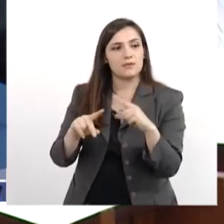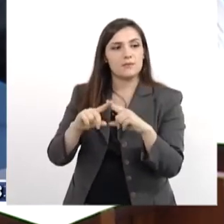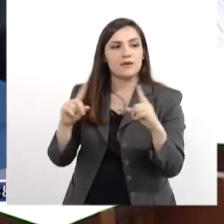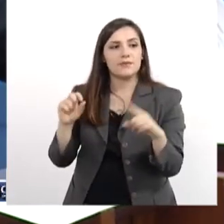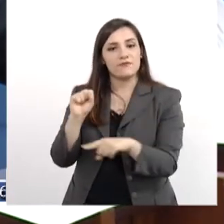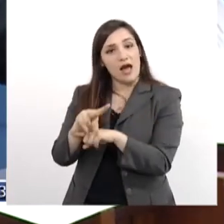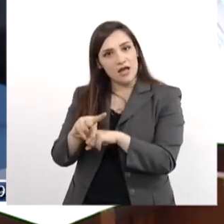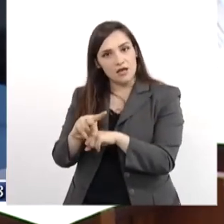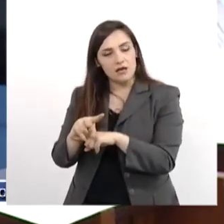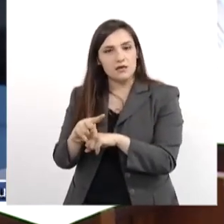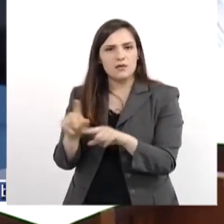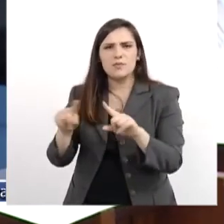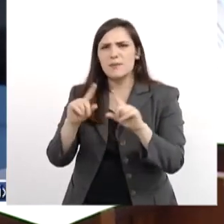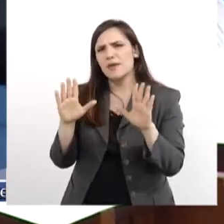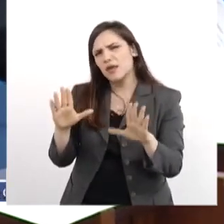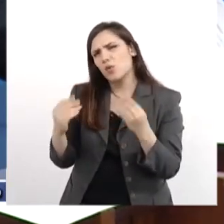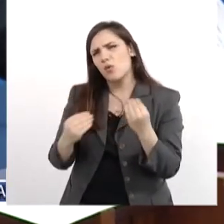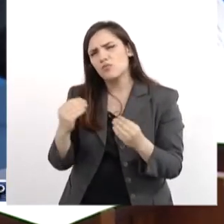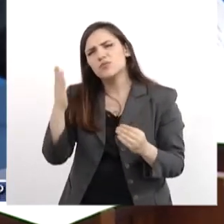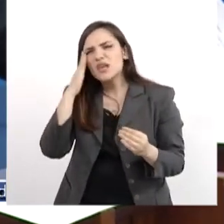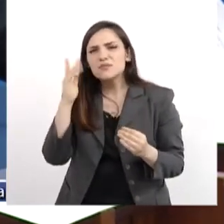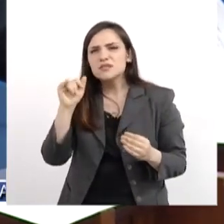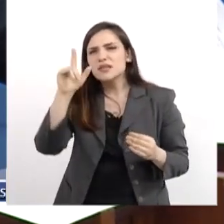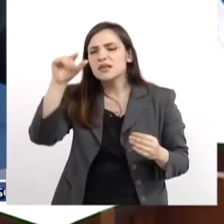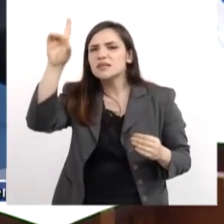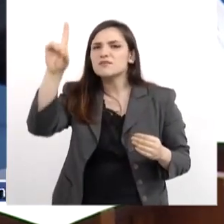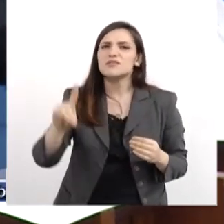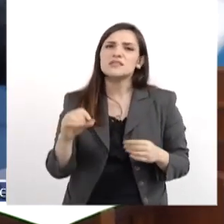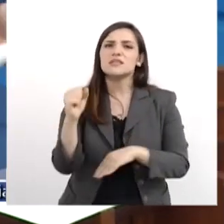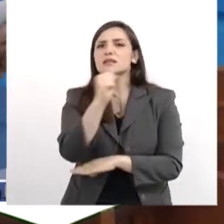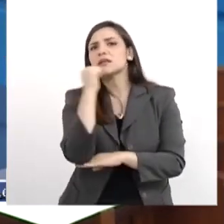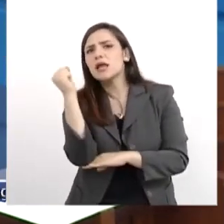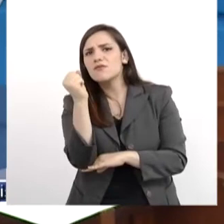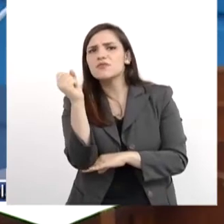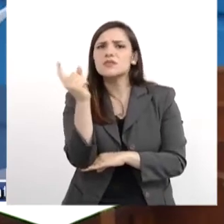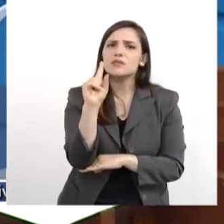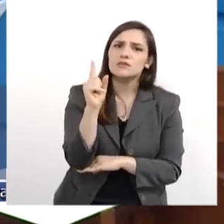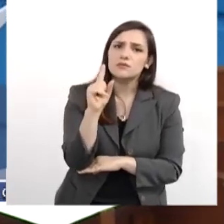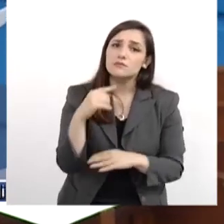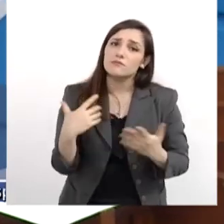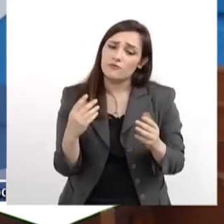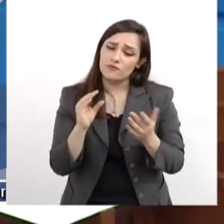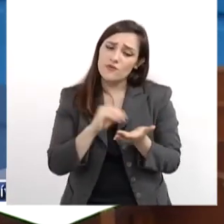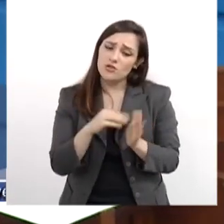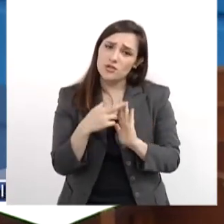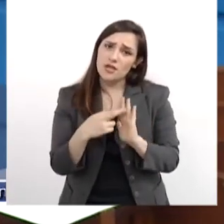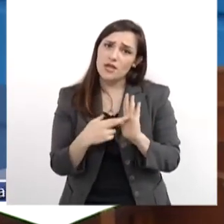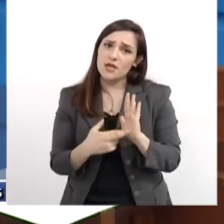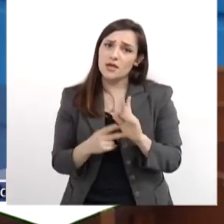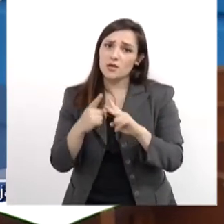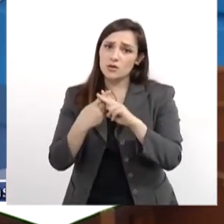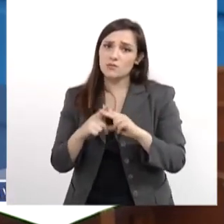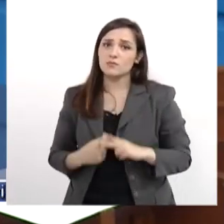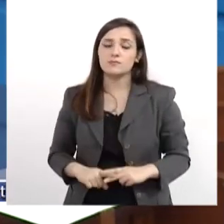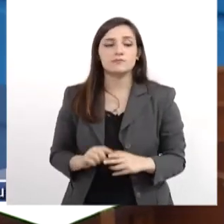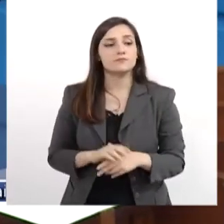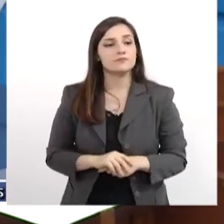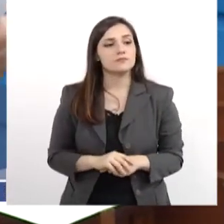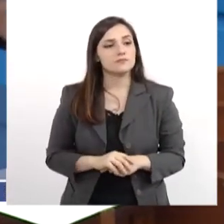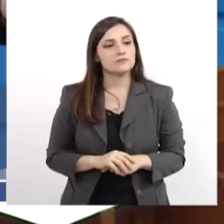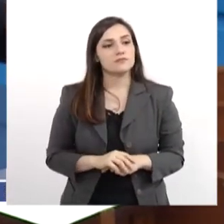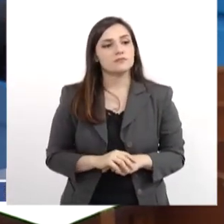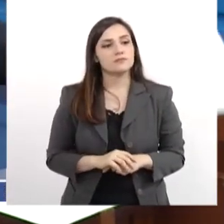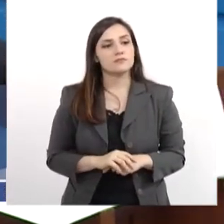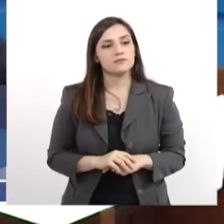vai dizer que aquela deficiência é grave ou não, né? É um outro problema. E, por fim, a